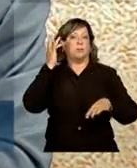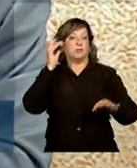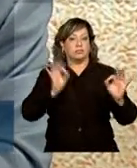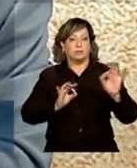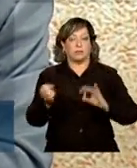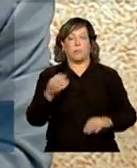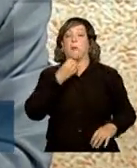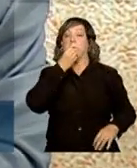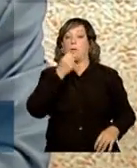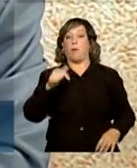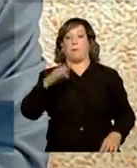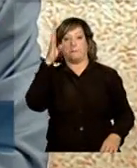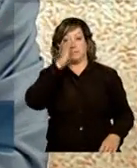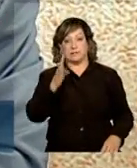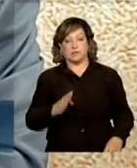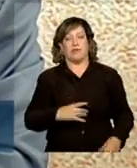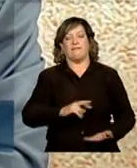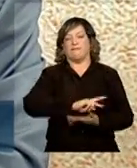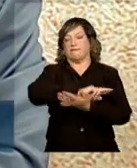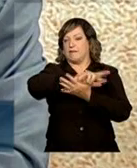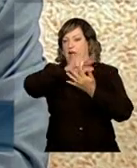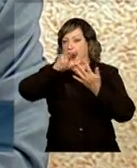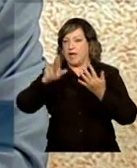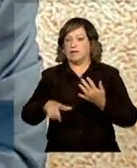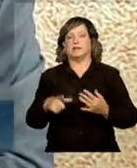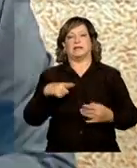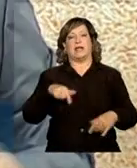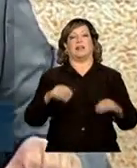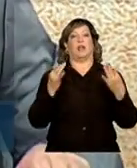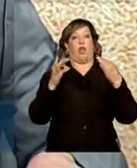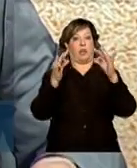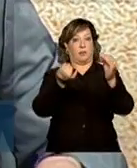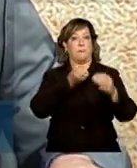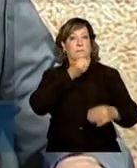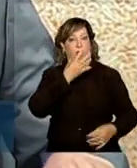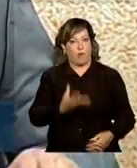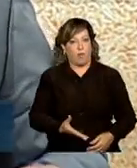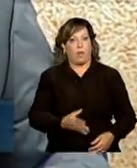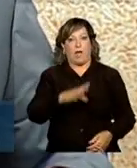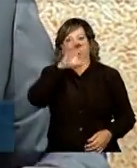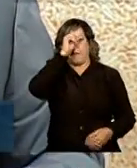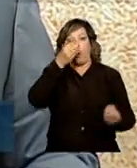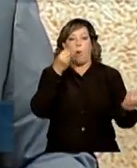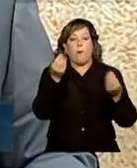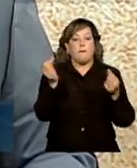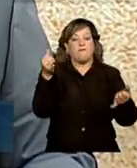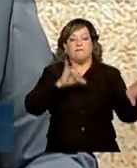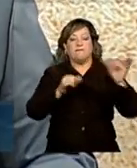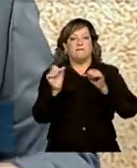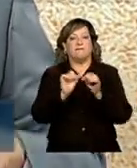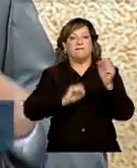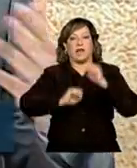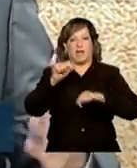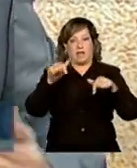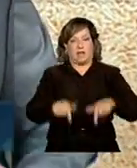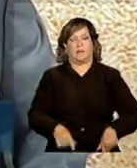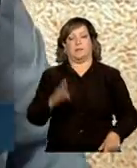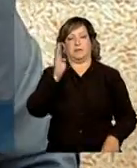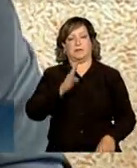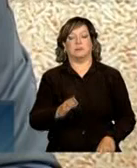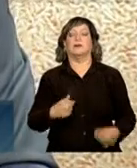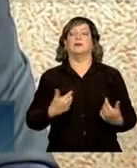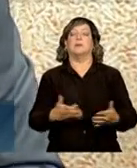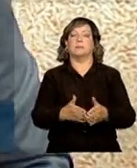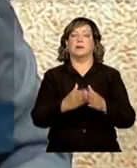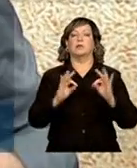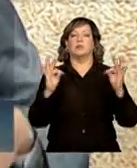é bom pro Brasil termos várias instituições que tem essa tecnologia então eh eu queria eh solicitar muito como sempre